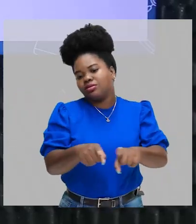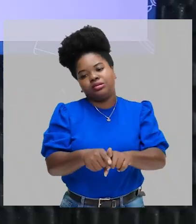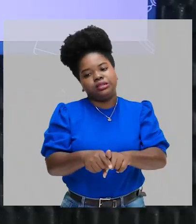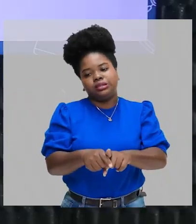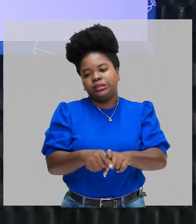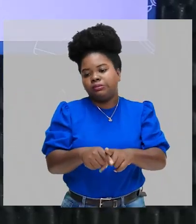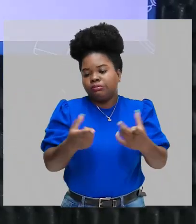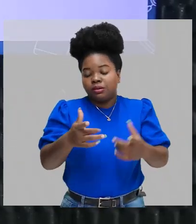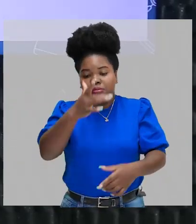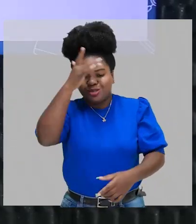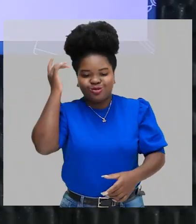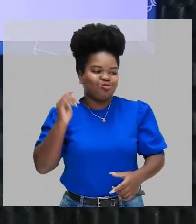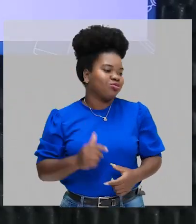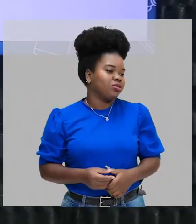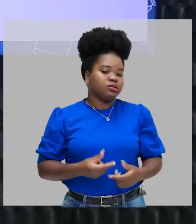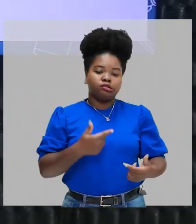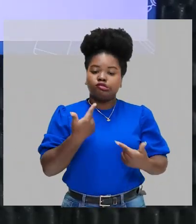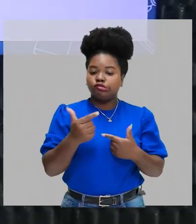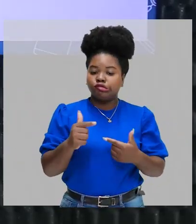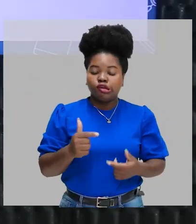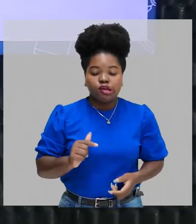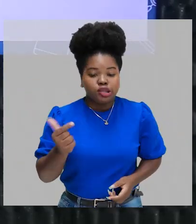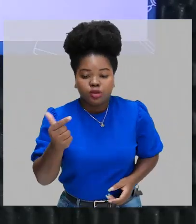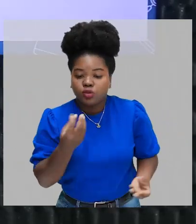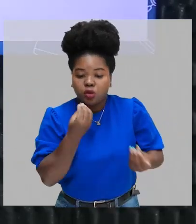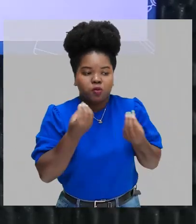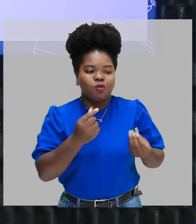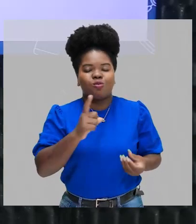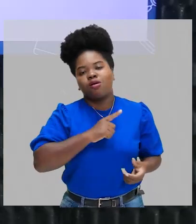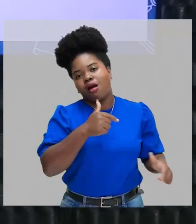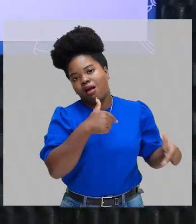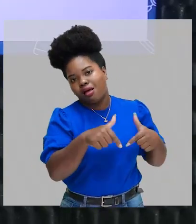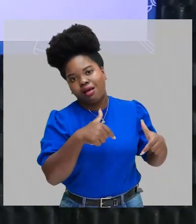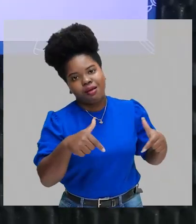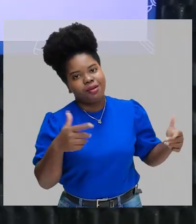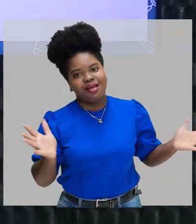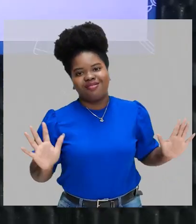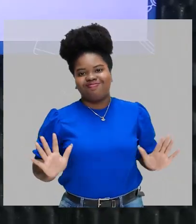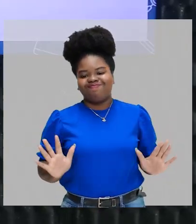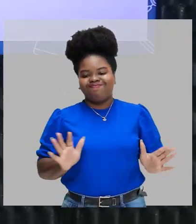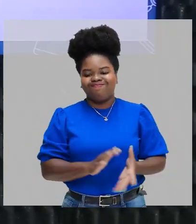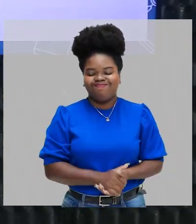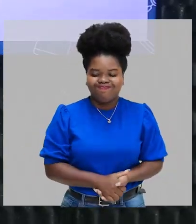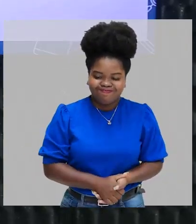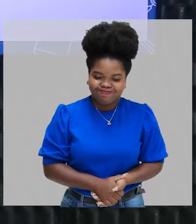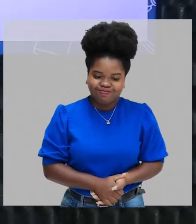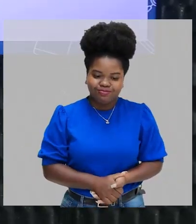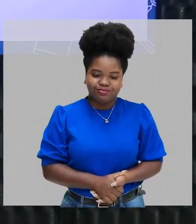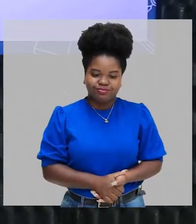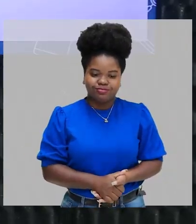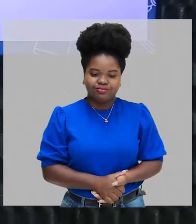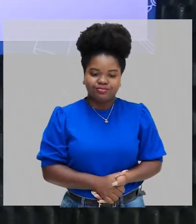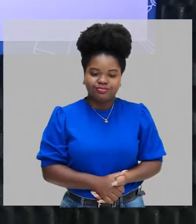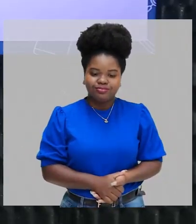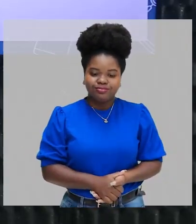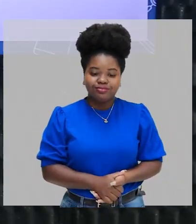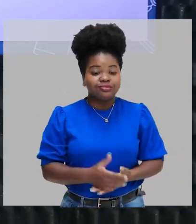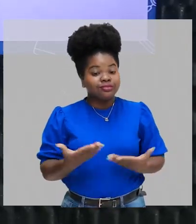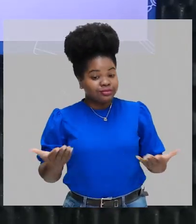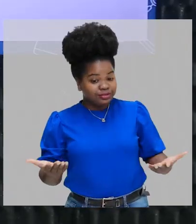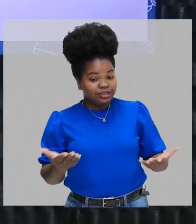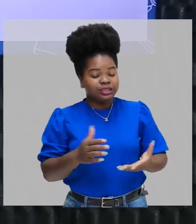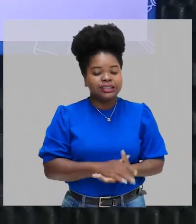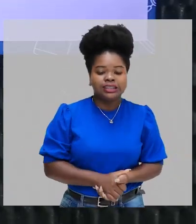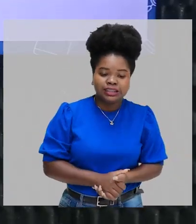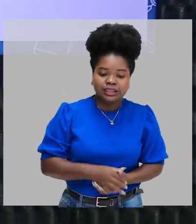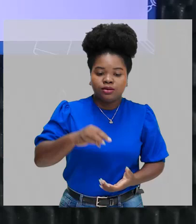pensamento único, de que o mercado global iria trazer muitos benefícios, ele também trouxe malefícios, como